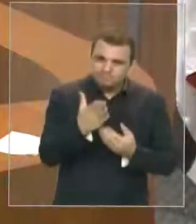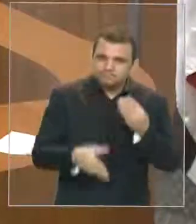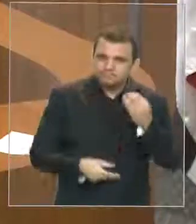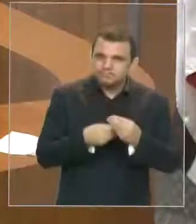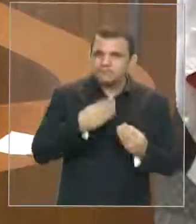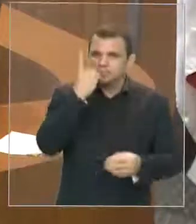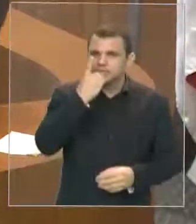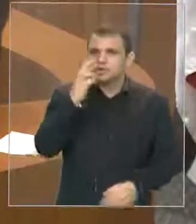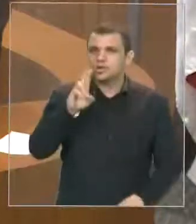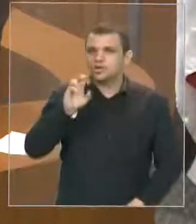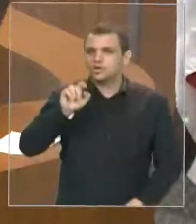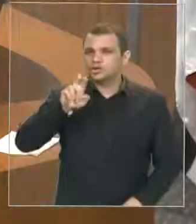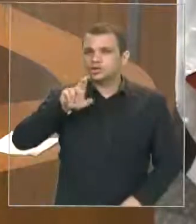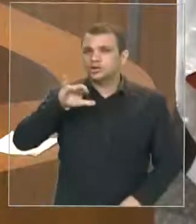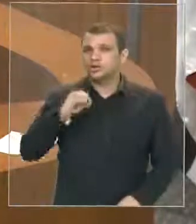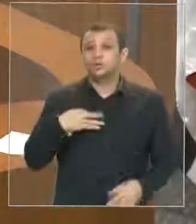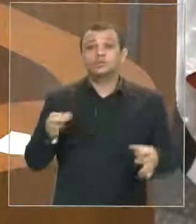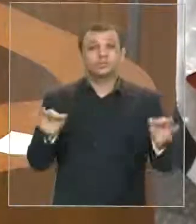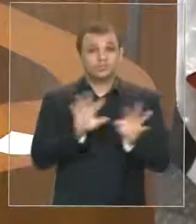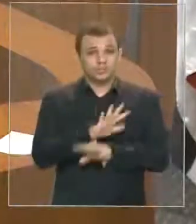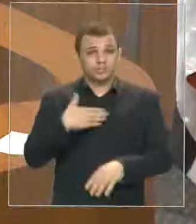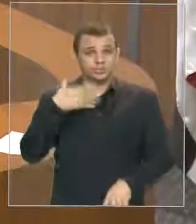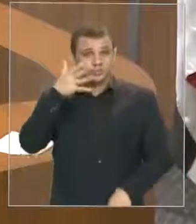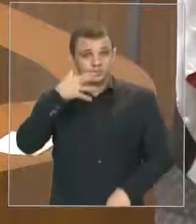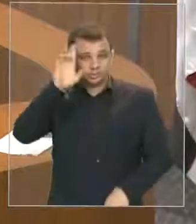finalizar, senhor presidente, meu pronunciamento, concluo aqui,